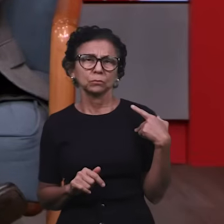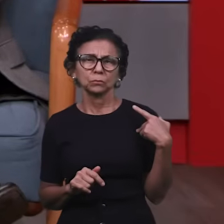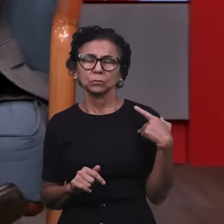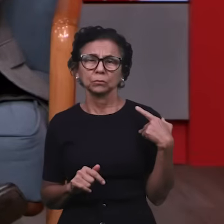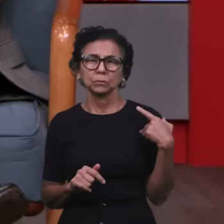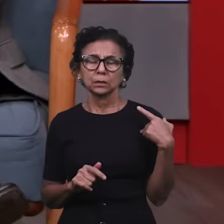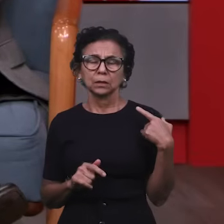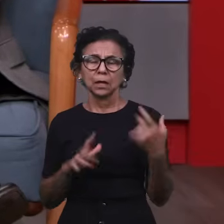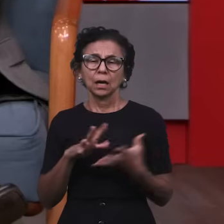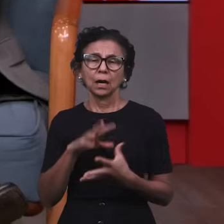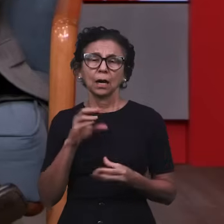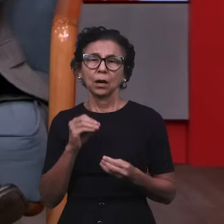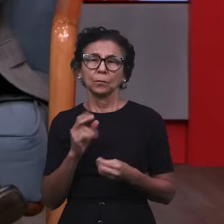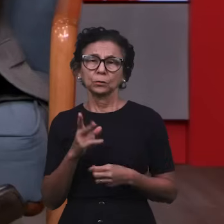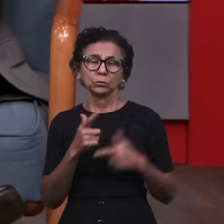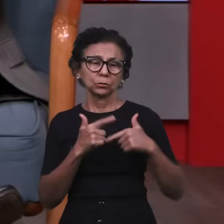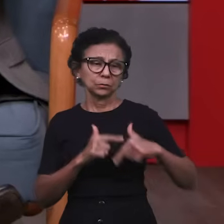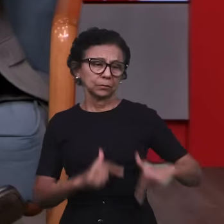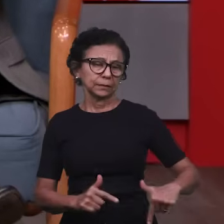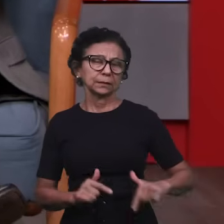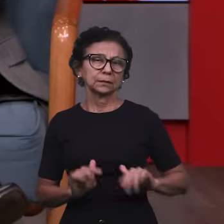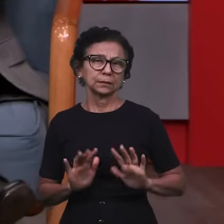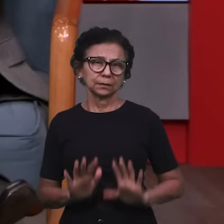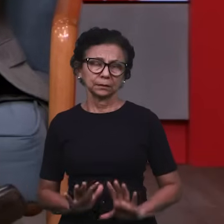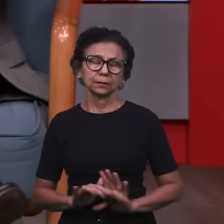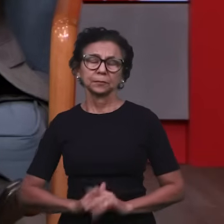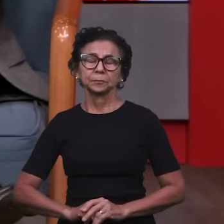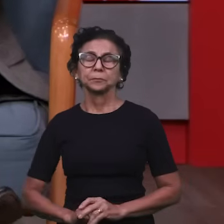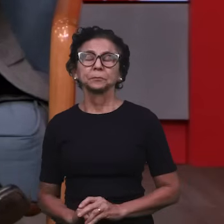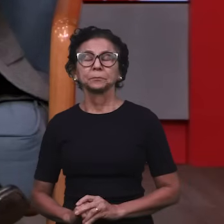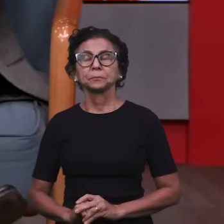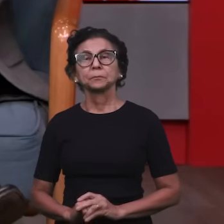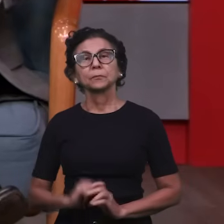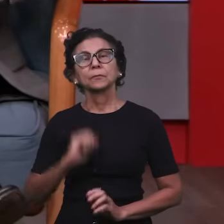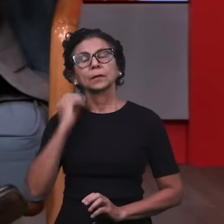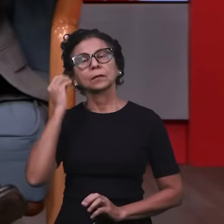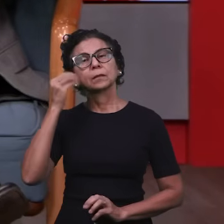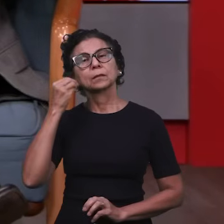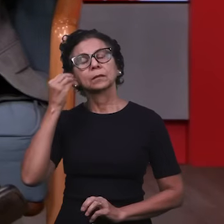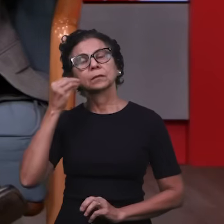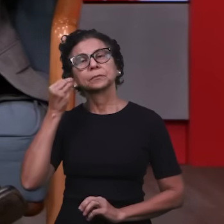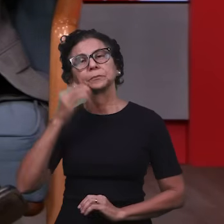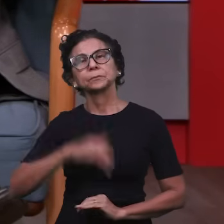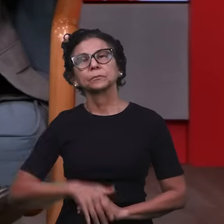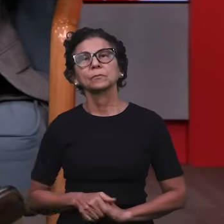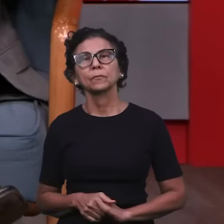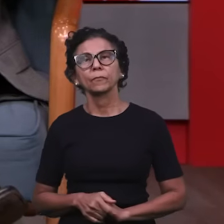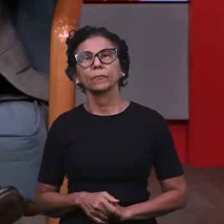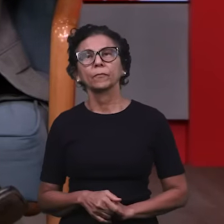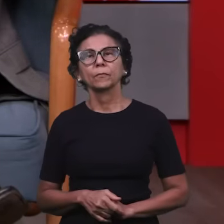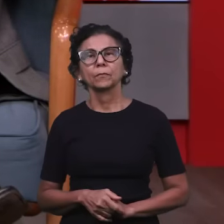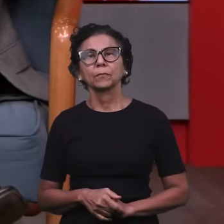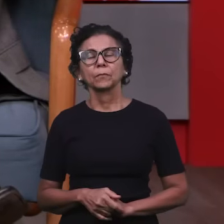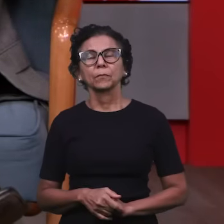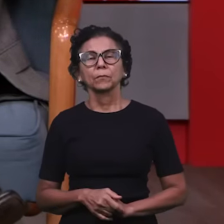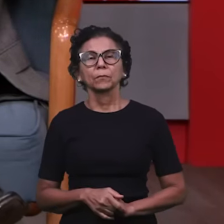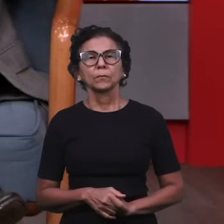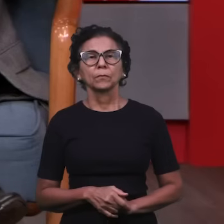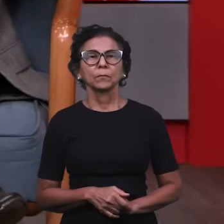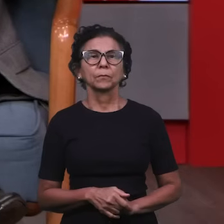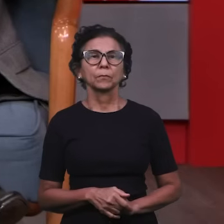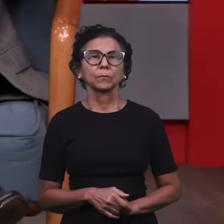que aconteceu ali. Eu vou contar uma experiência para vocês que mostra a prática disso.